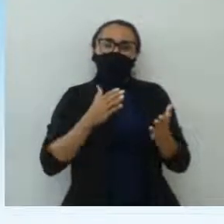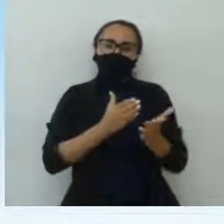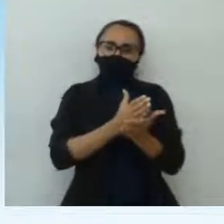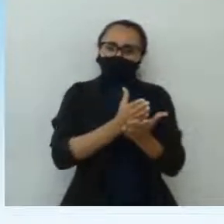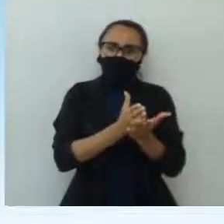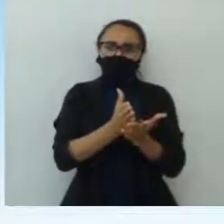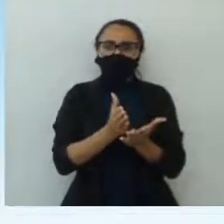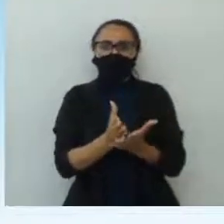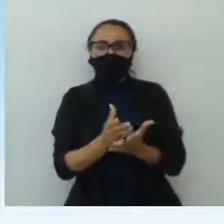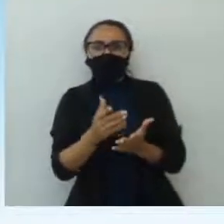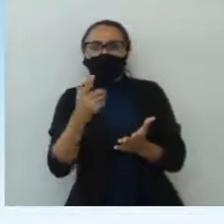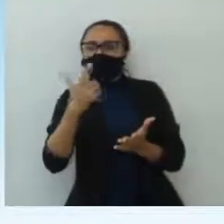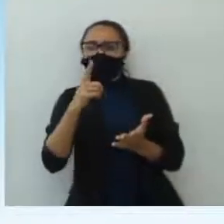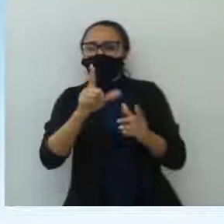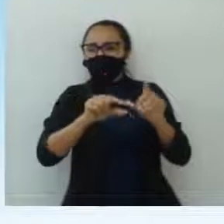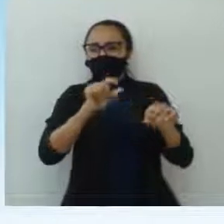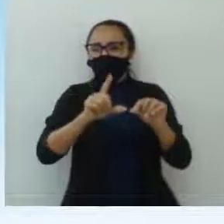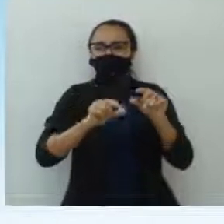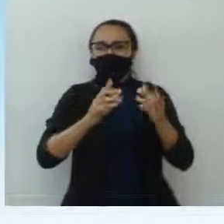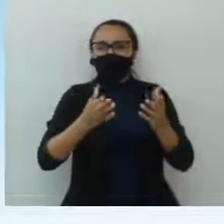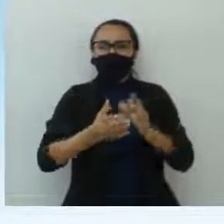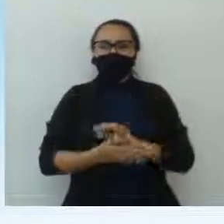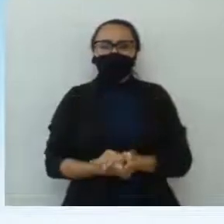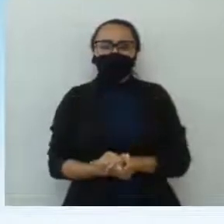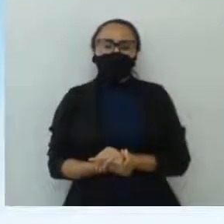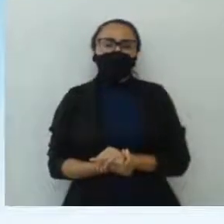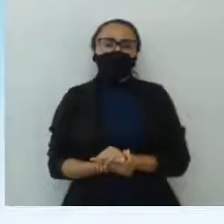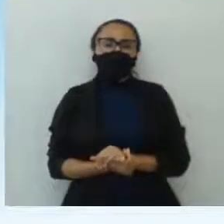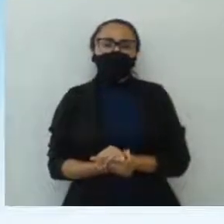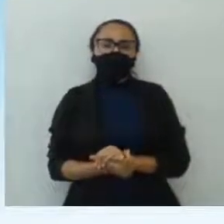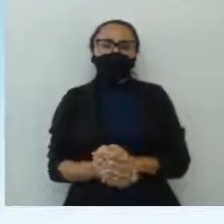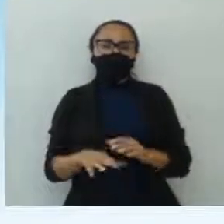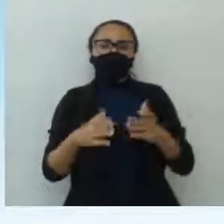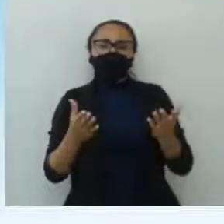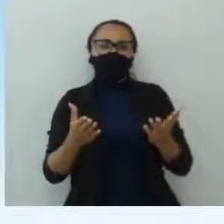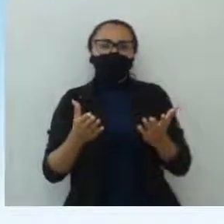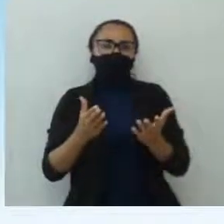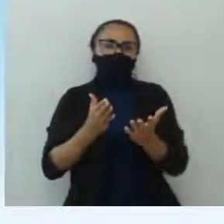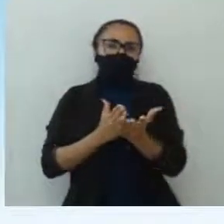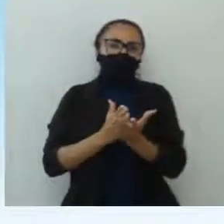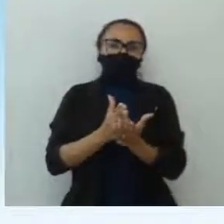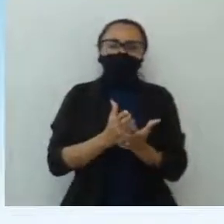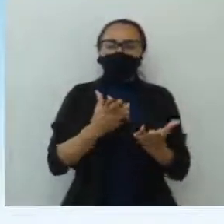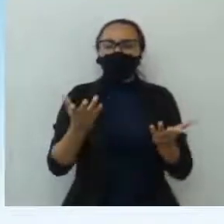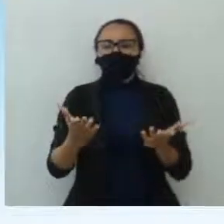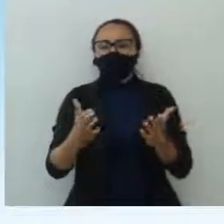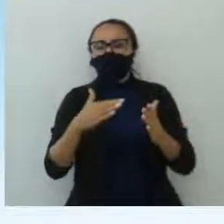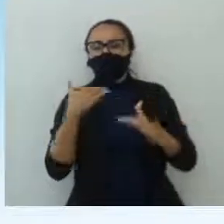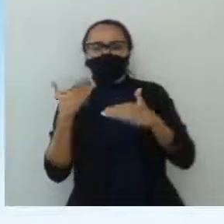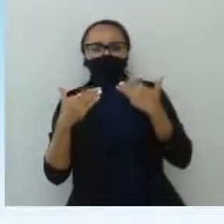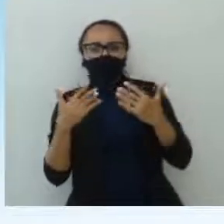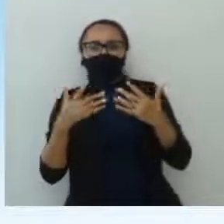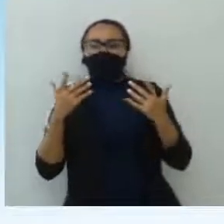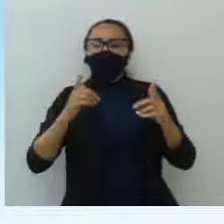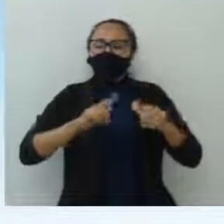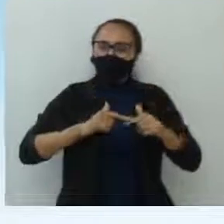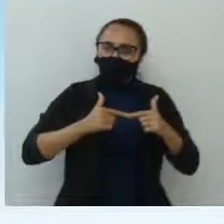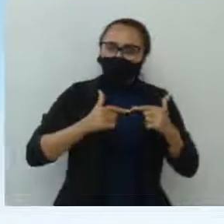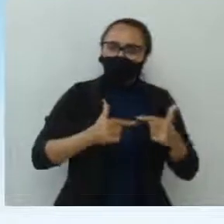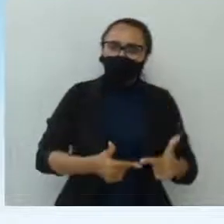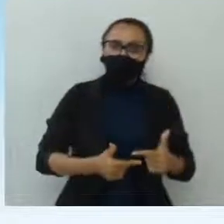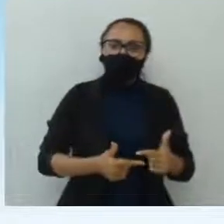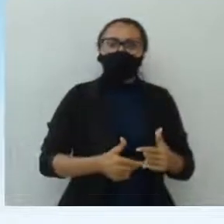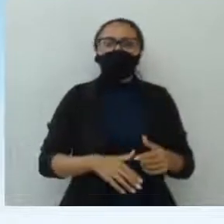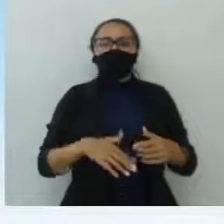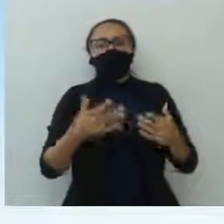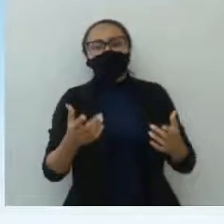tem opção. Se o destino dele é, sei lá, morrer num rio gelado, então por mais que ele lute contra, o destino dele